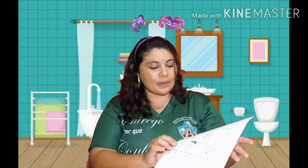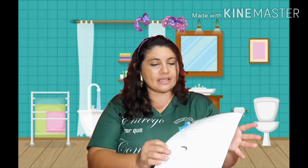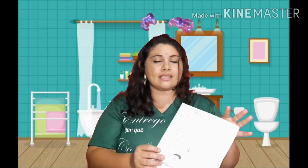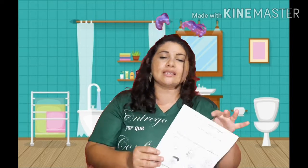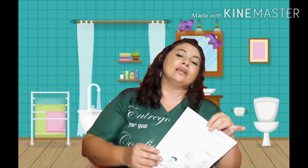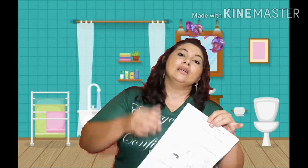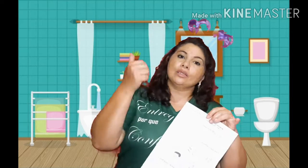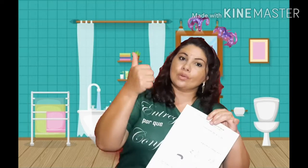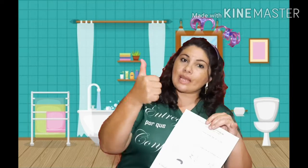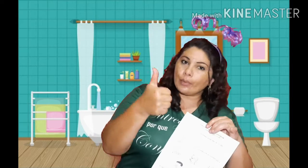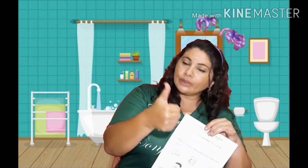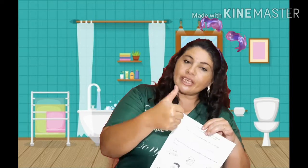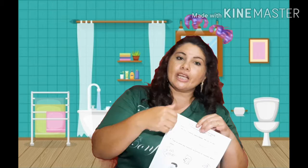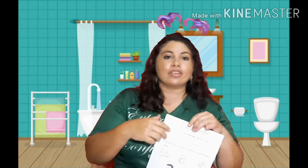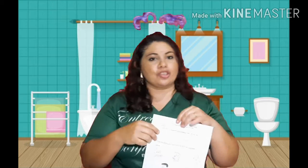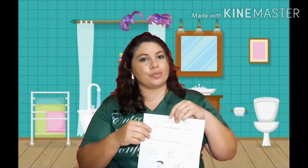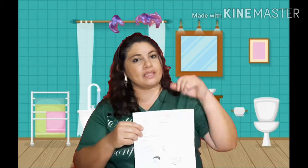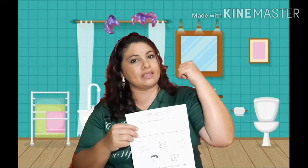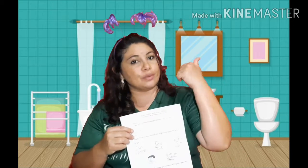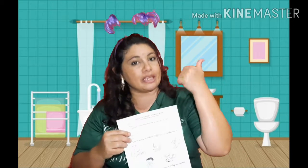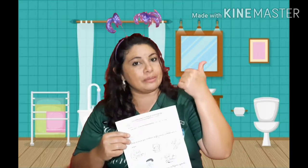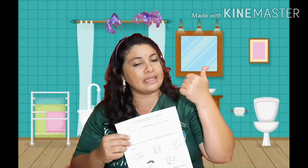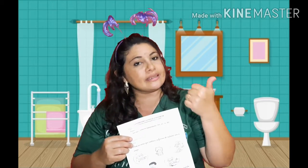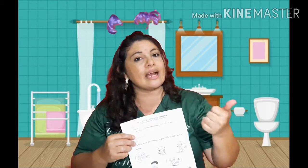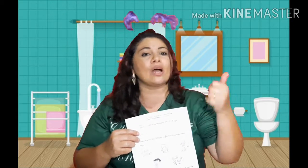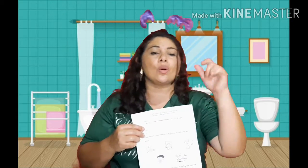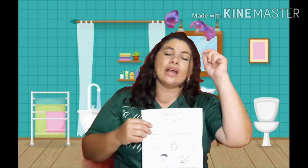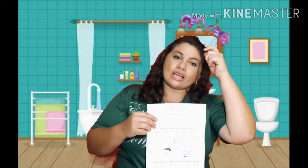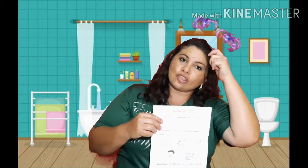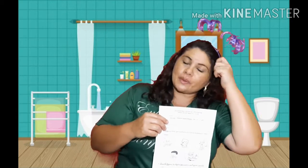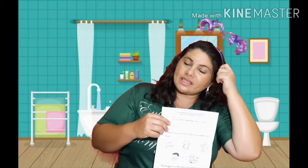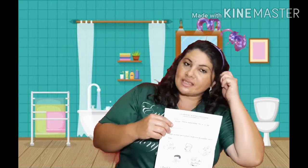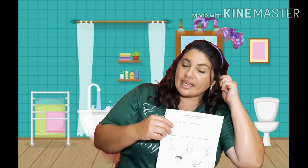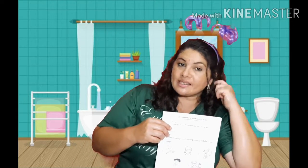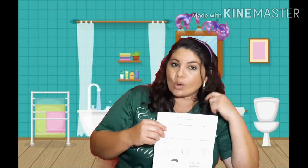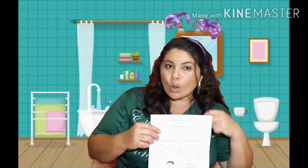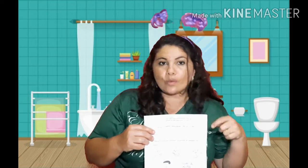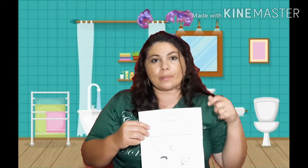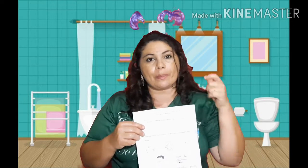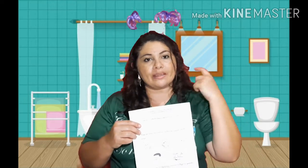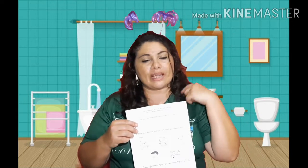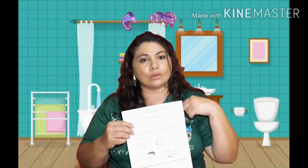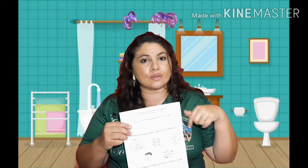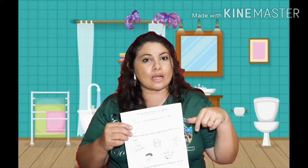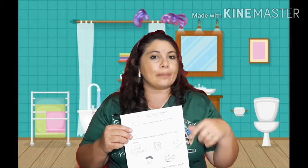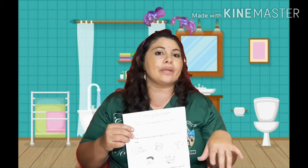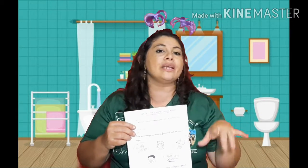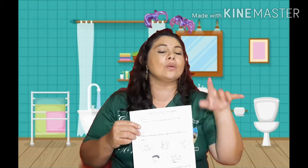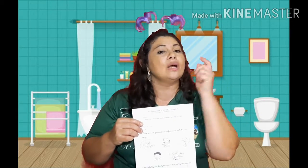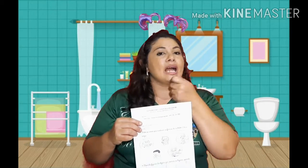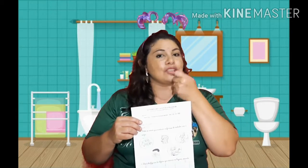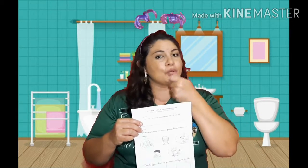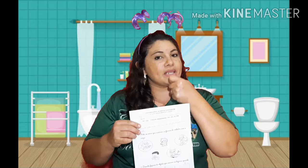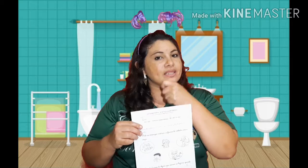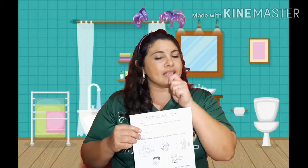que a gente precisa do sabonete, a gente precisa do creme dental, a gente precisa da escova para pentear o nosso